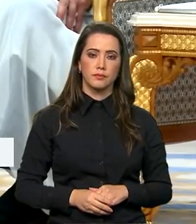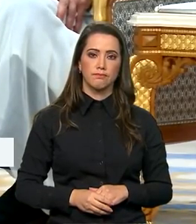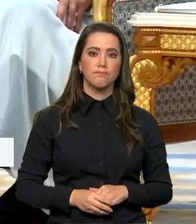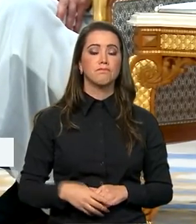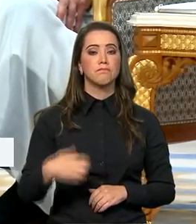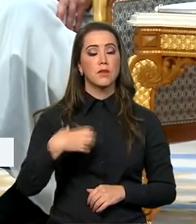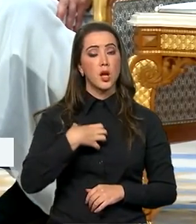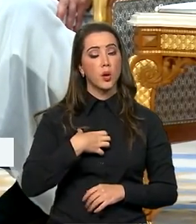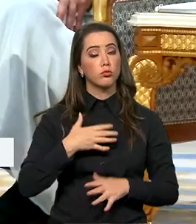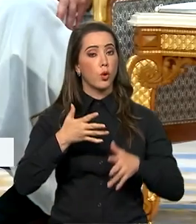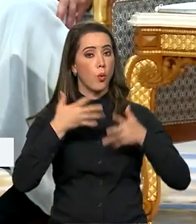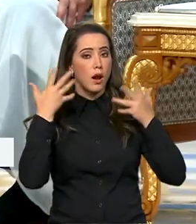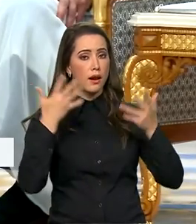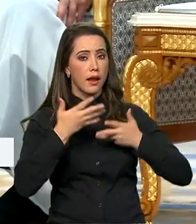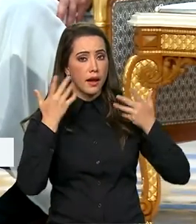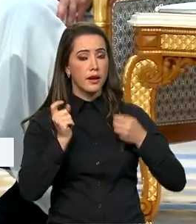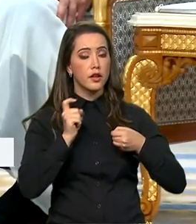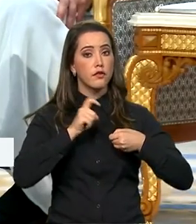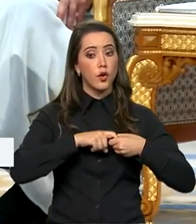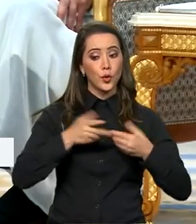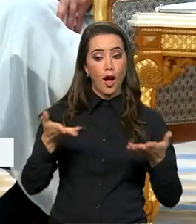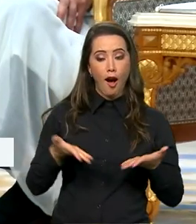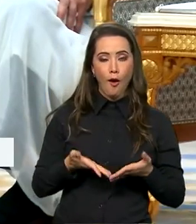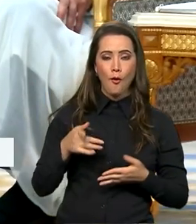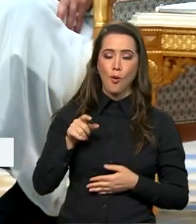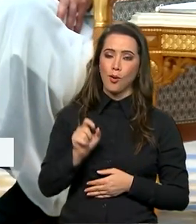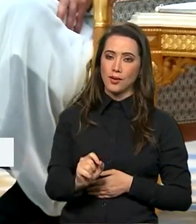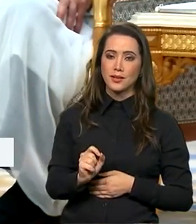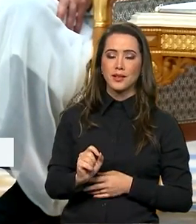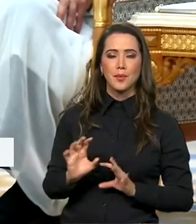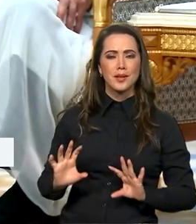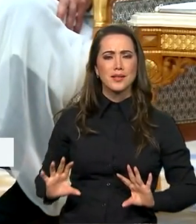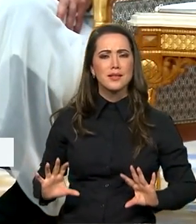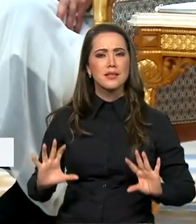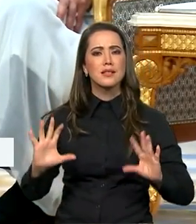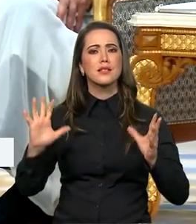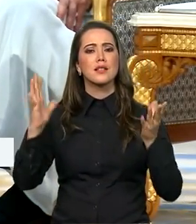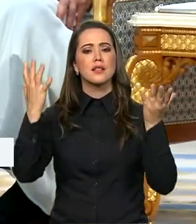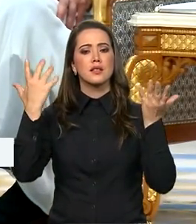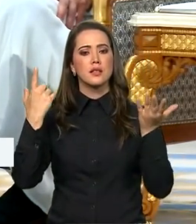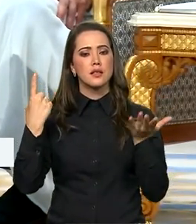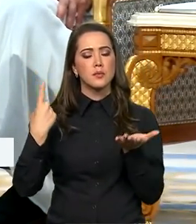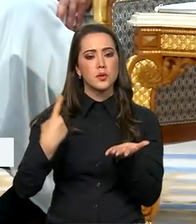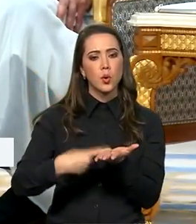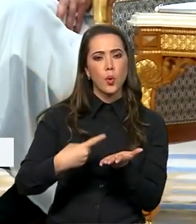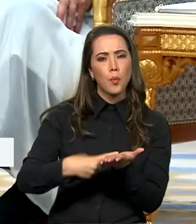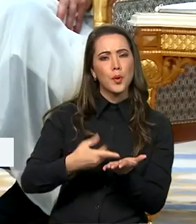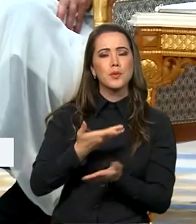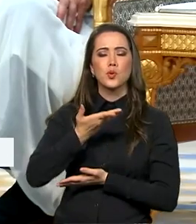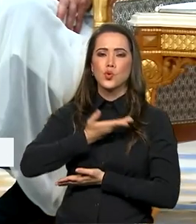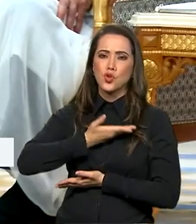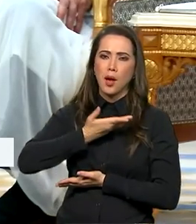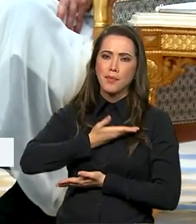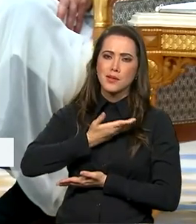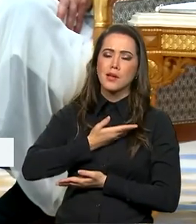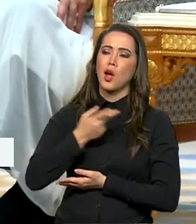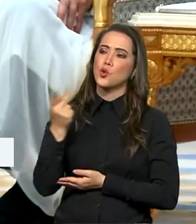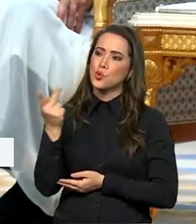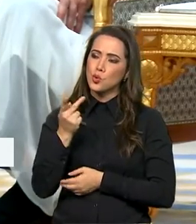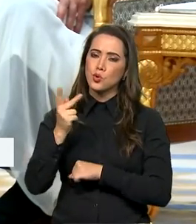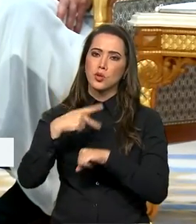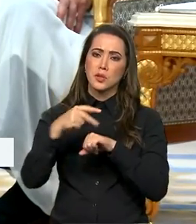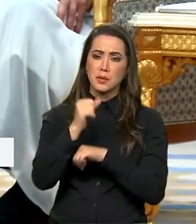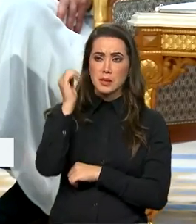Muito me alegra retornar agora para celebrar os laços da amizade que une Brasil